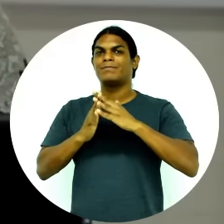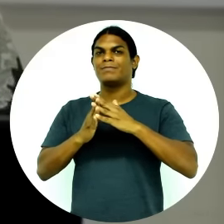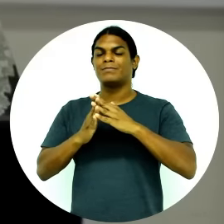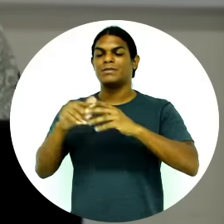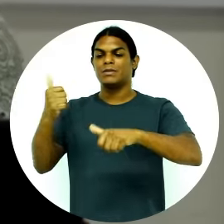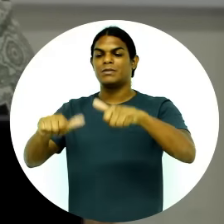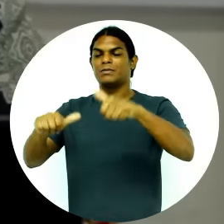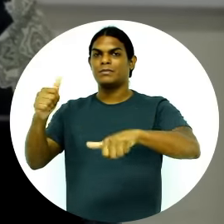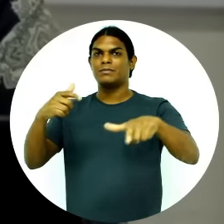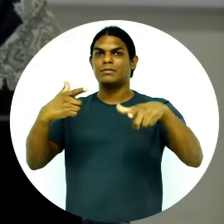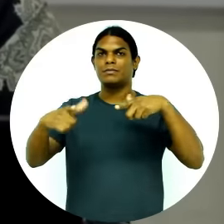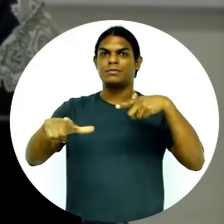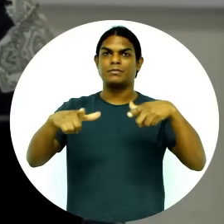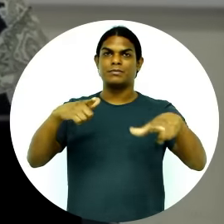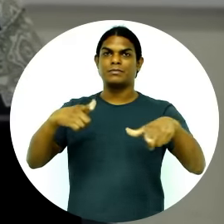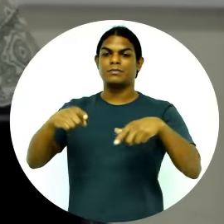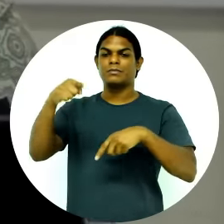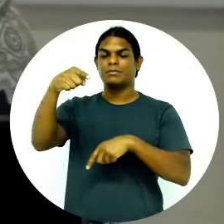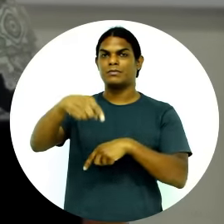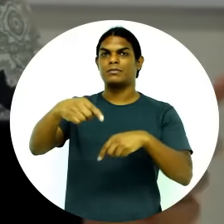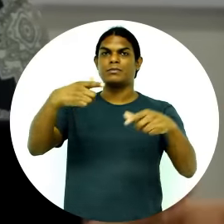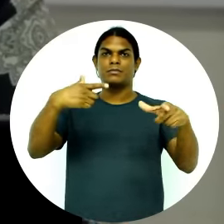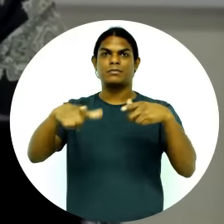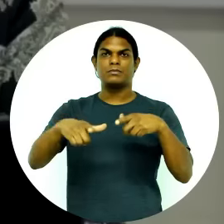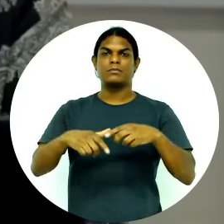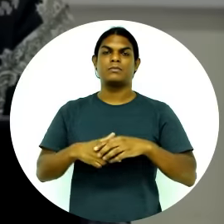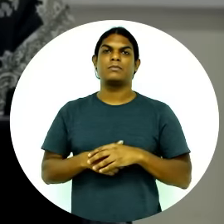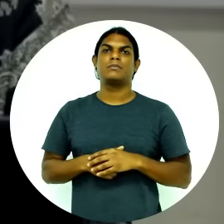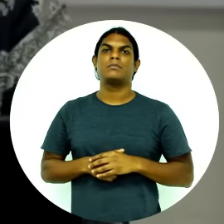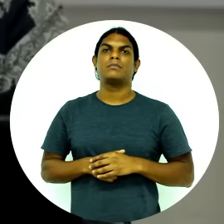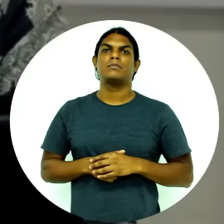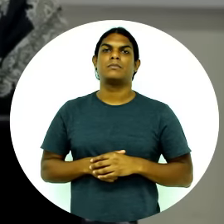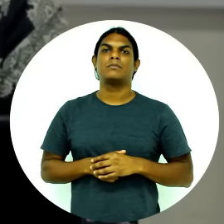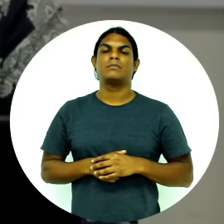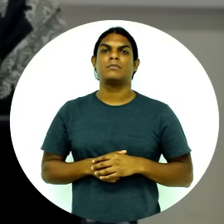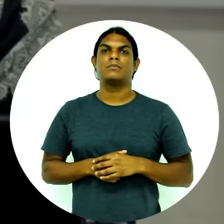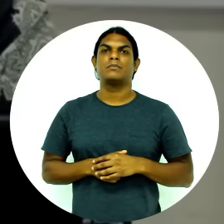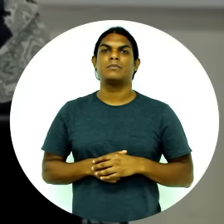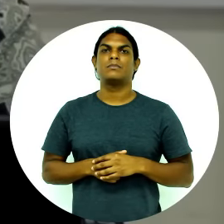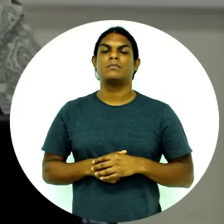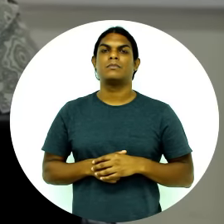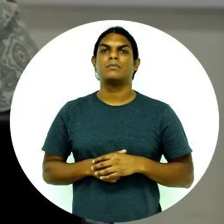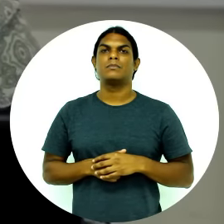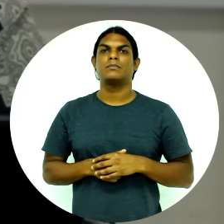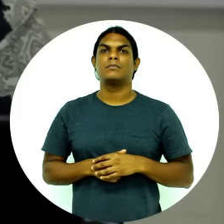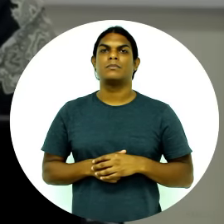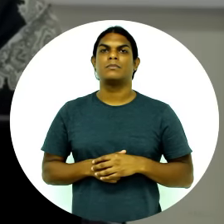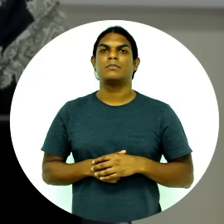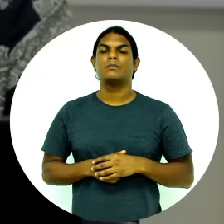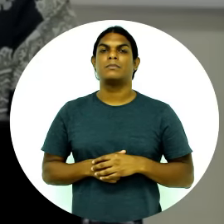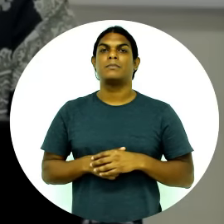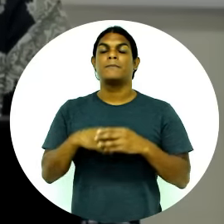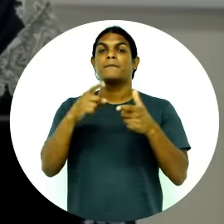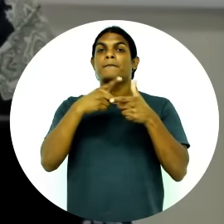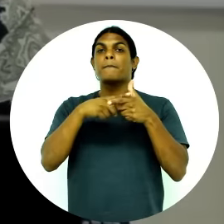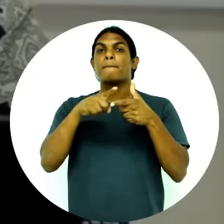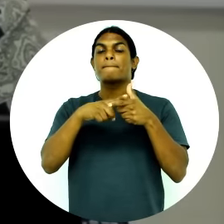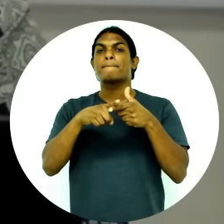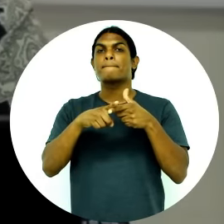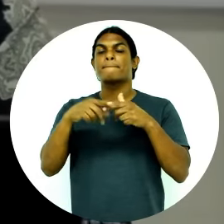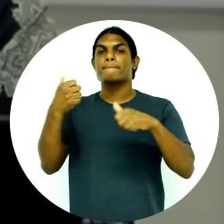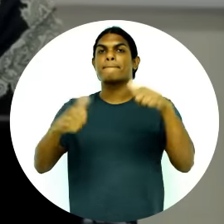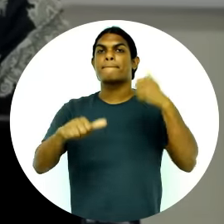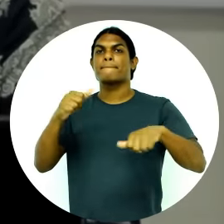E dentro do treinamento de avaliadores, lembra que foi o final da nossa segunda competência? A gente precisa minimizar